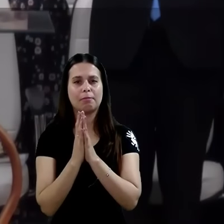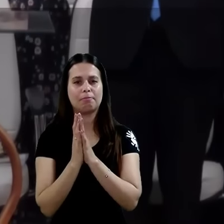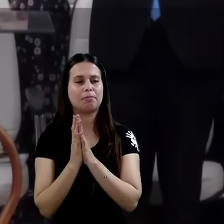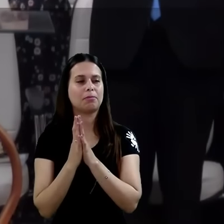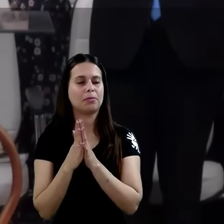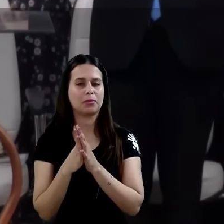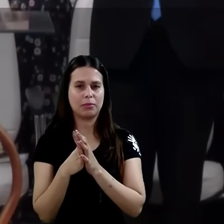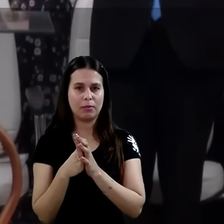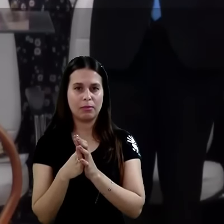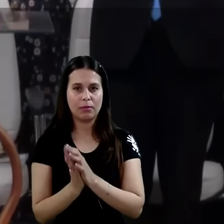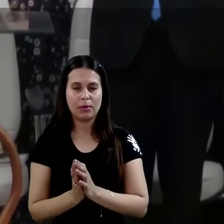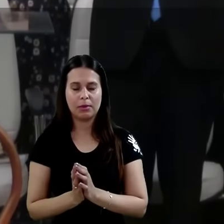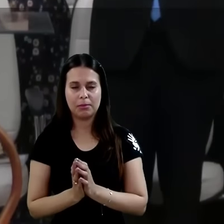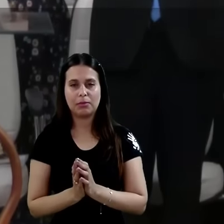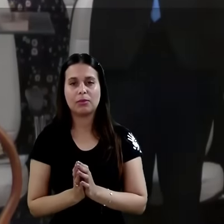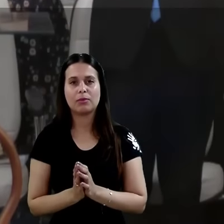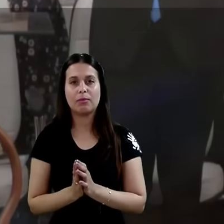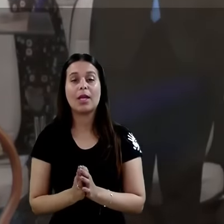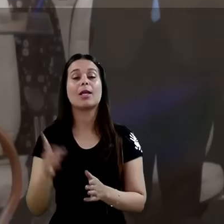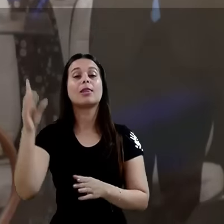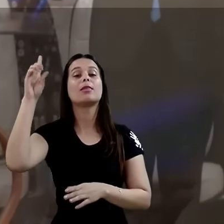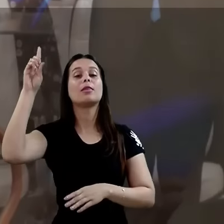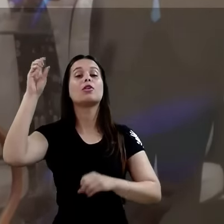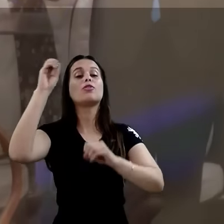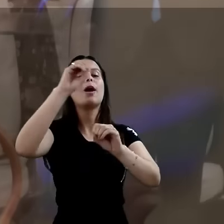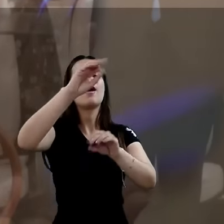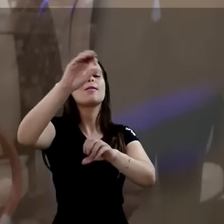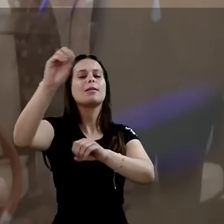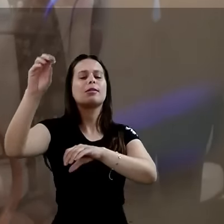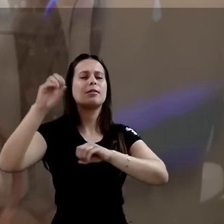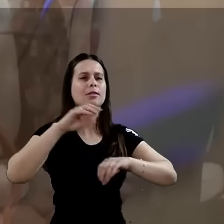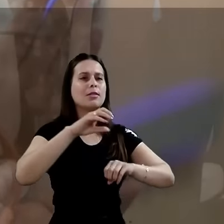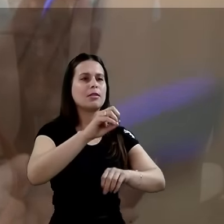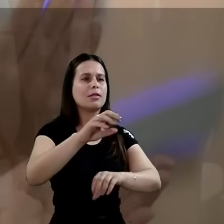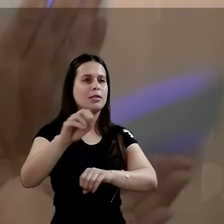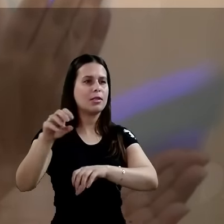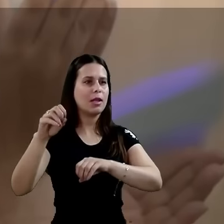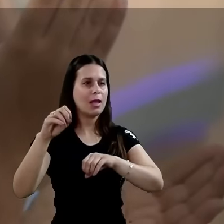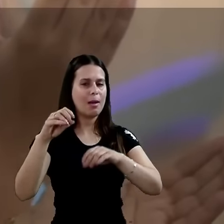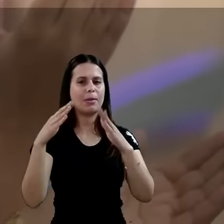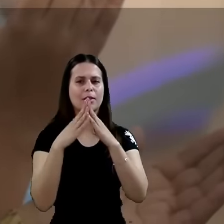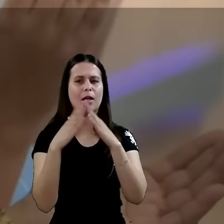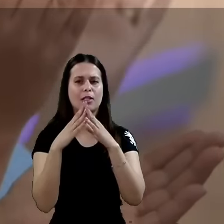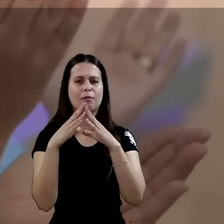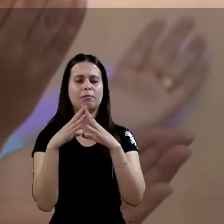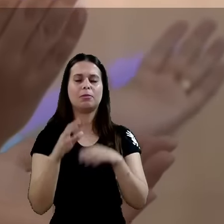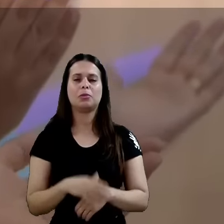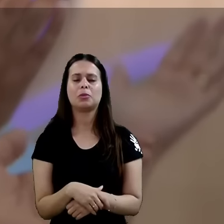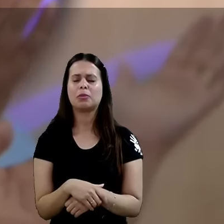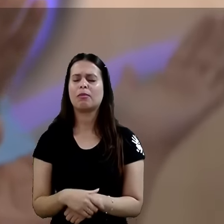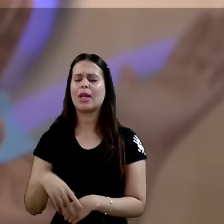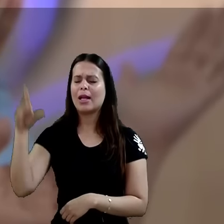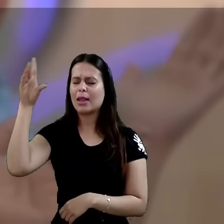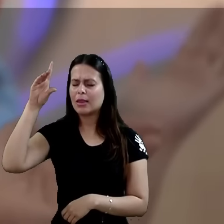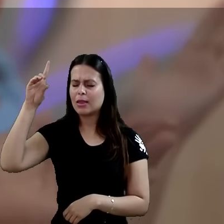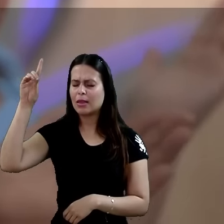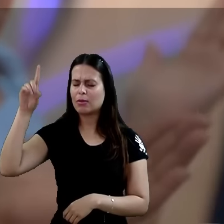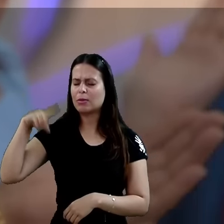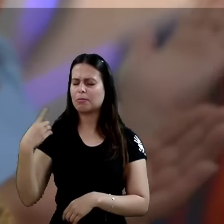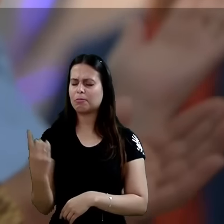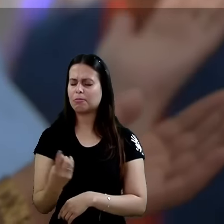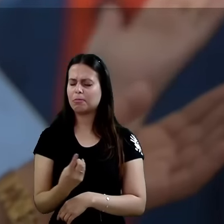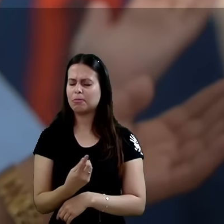momento Deus vai colocar estratégias para a nossa casa Fecha os teus olhos pai nós estamos em tua presença